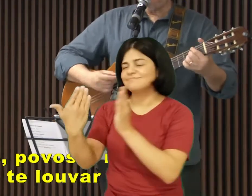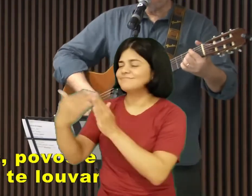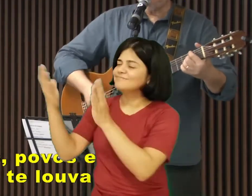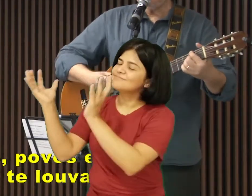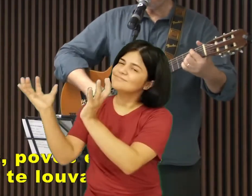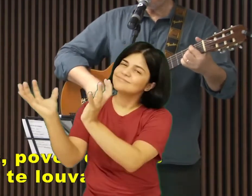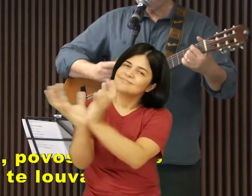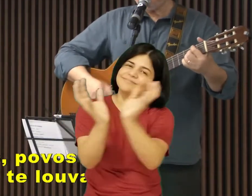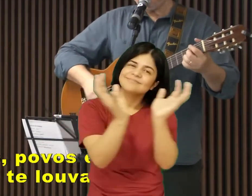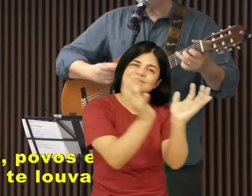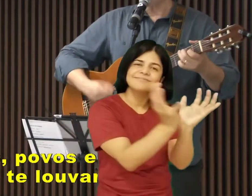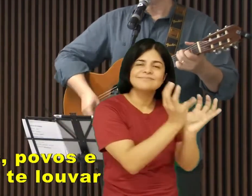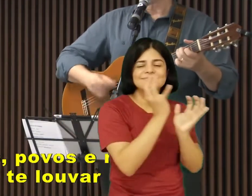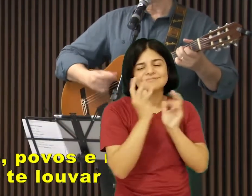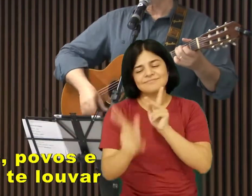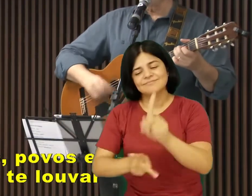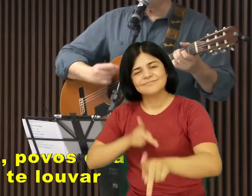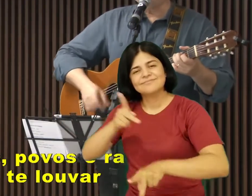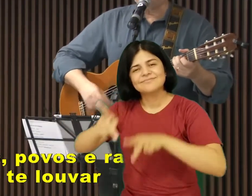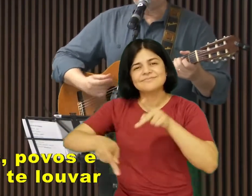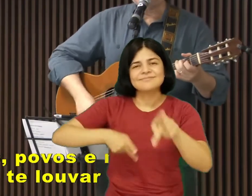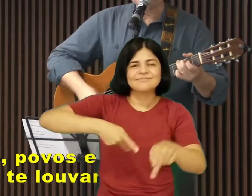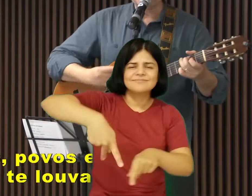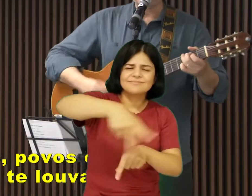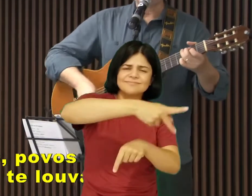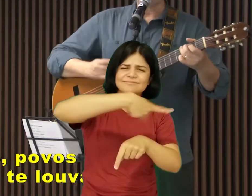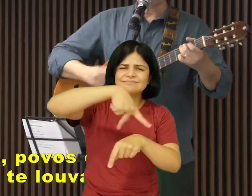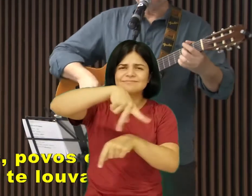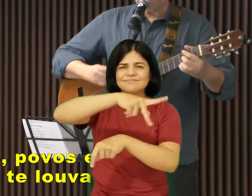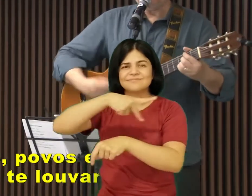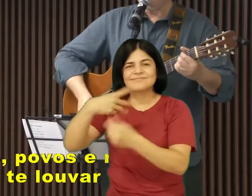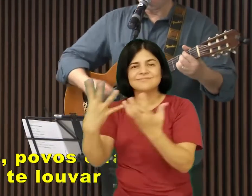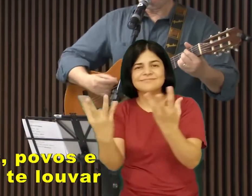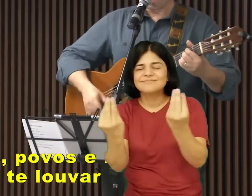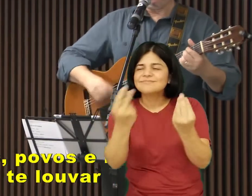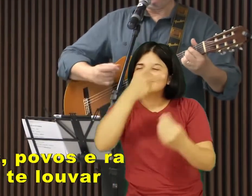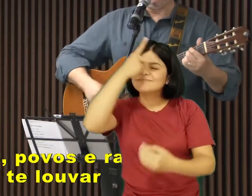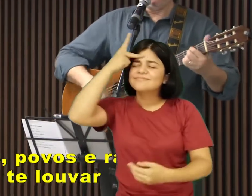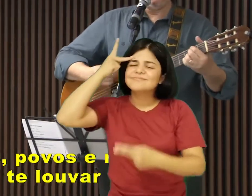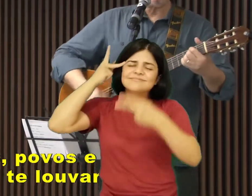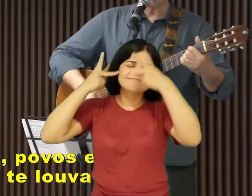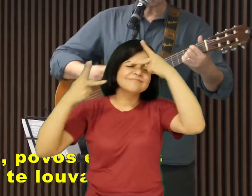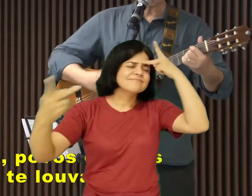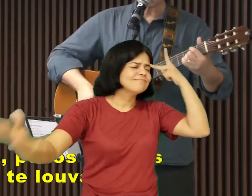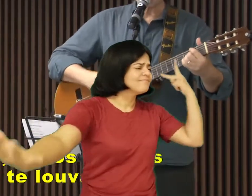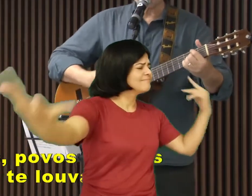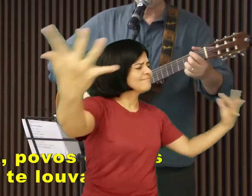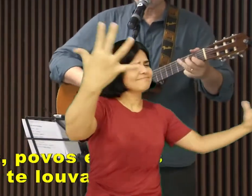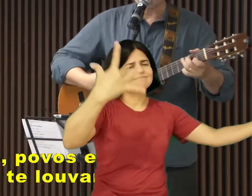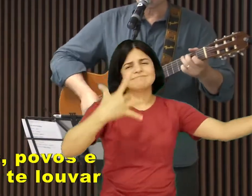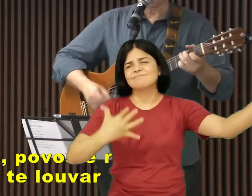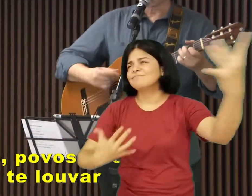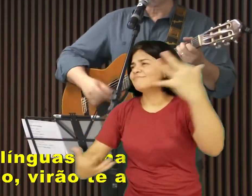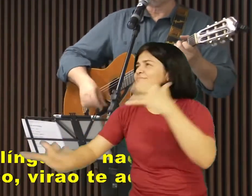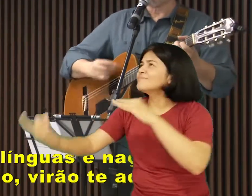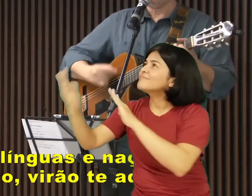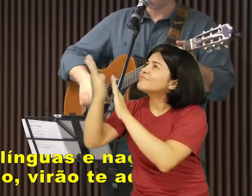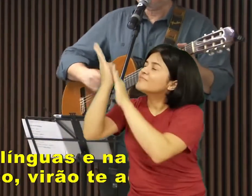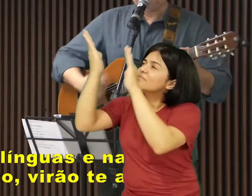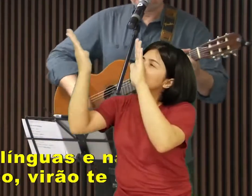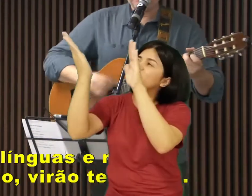As tribos, povos e raças, muitos virão te